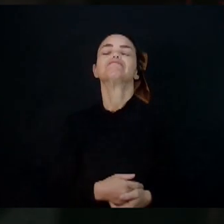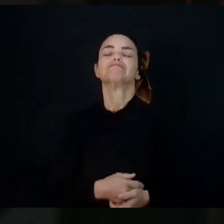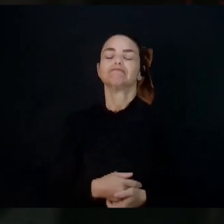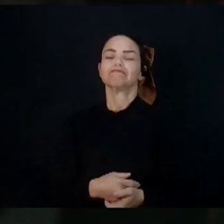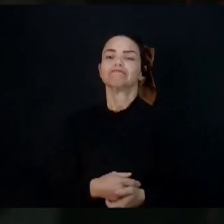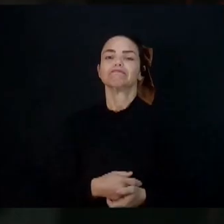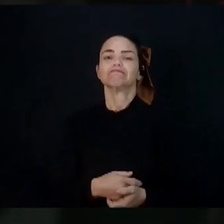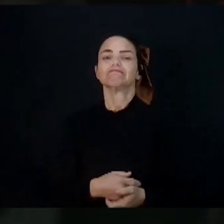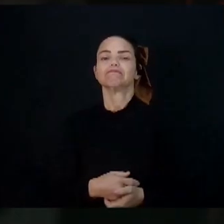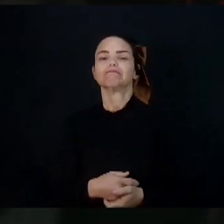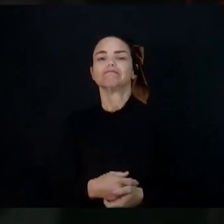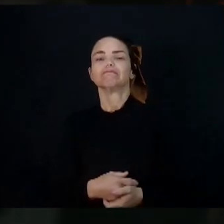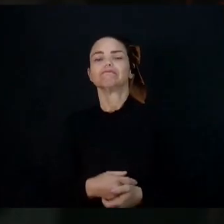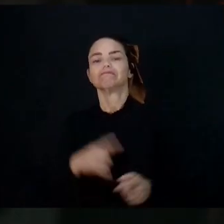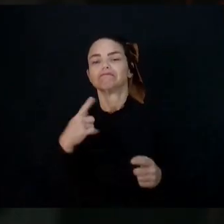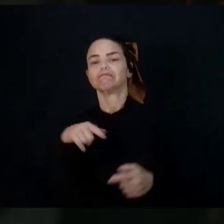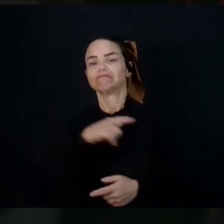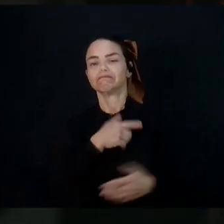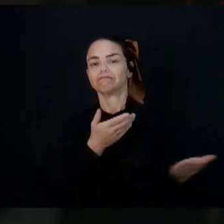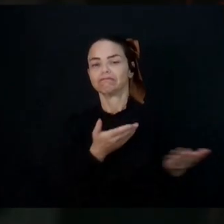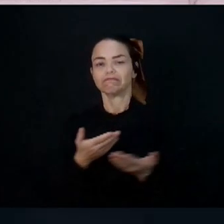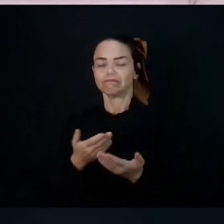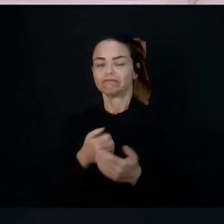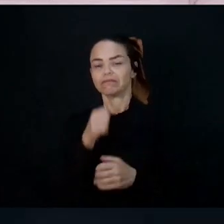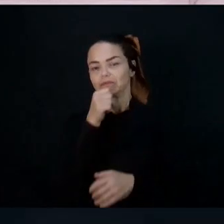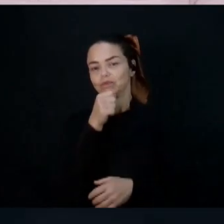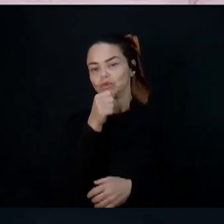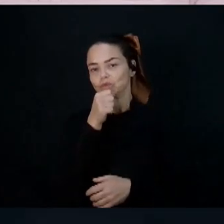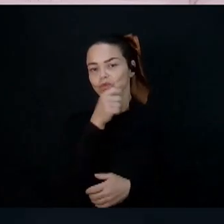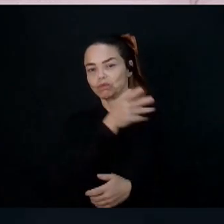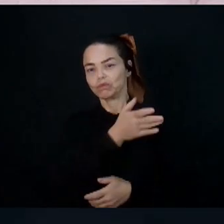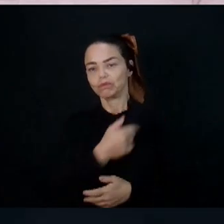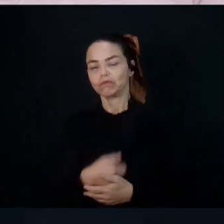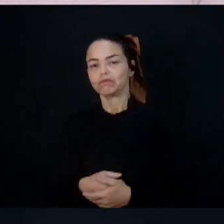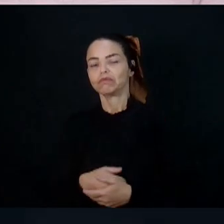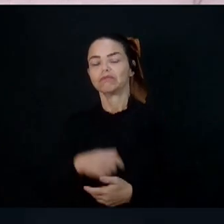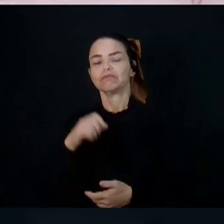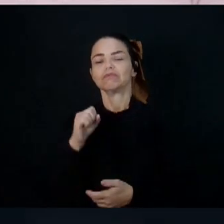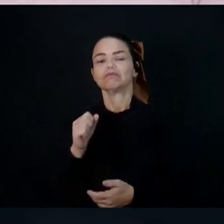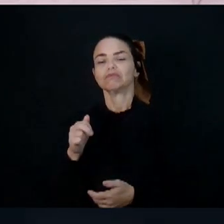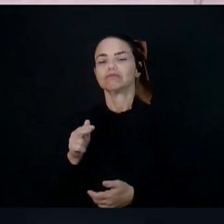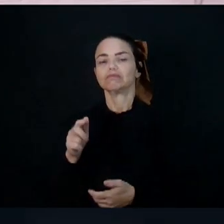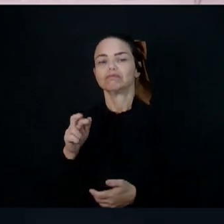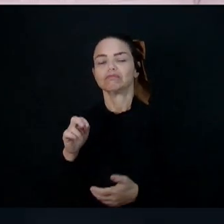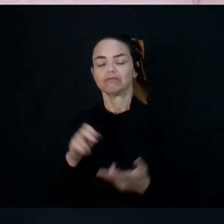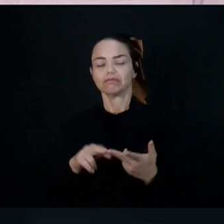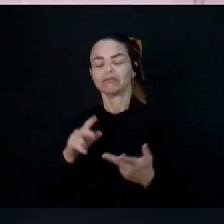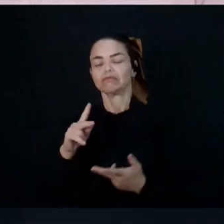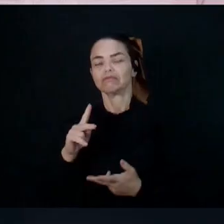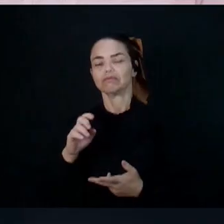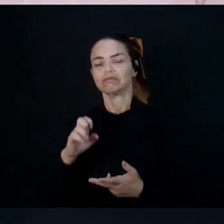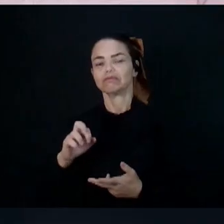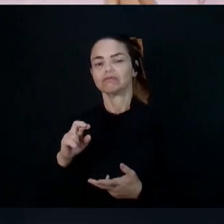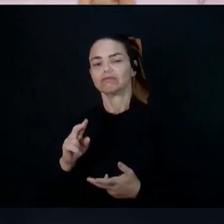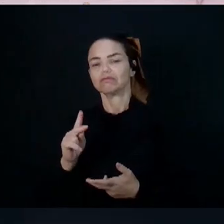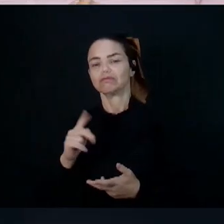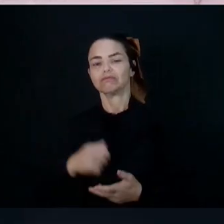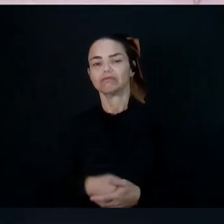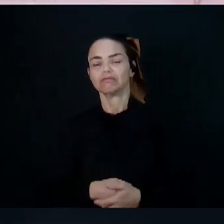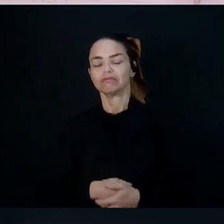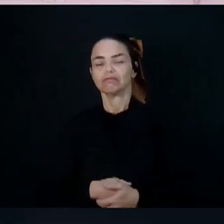direcionar para as nossas entrevistadas, a Sinara e a Érica. Vamos lá, Juliana Rocha do Jardim Guanabara. Eu